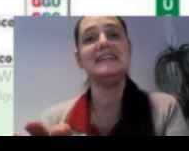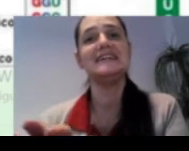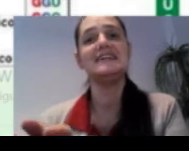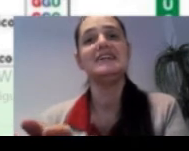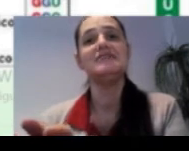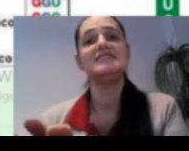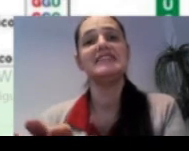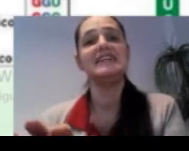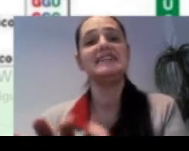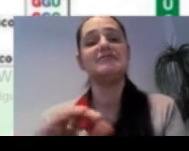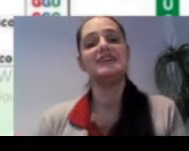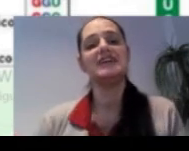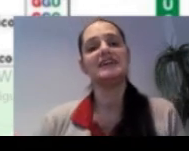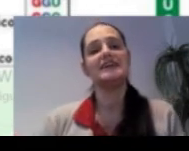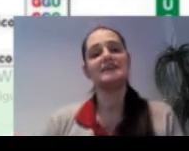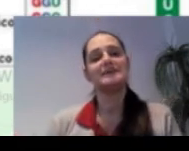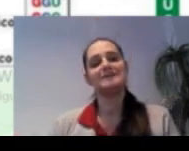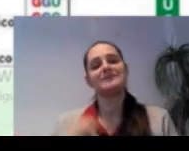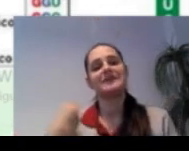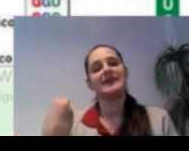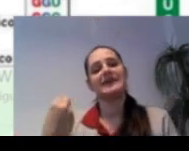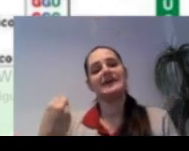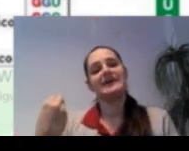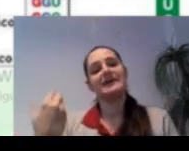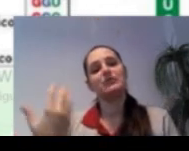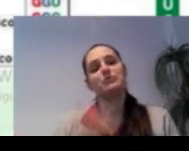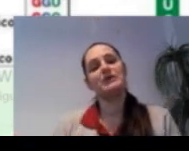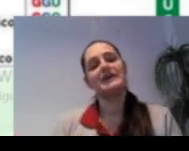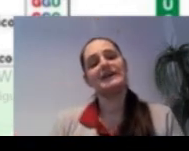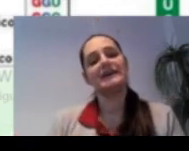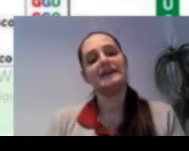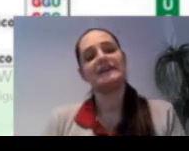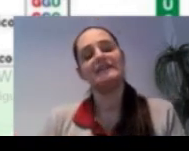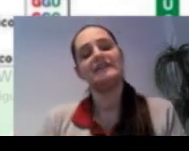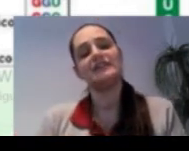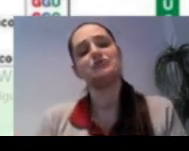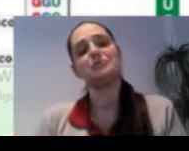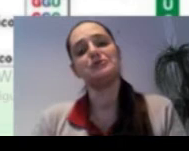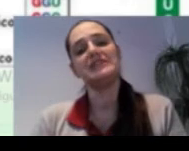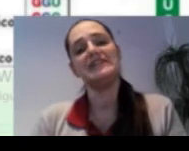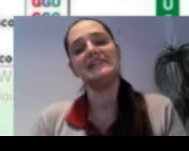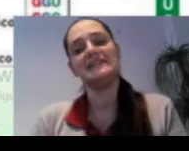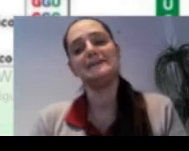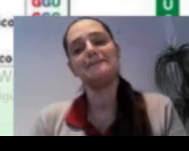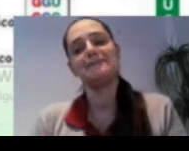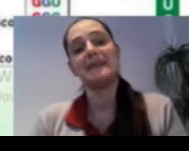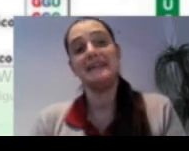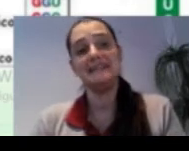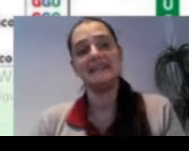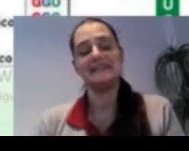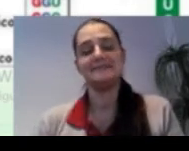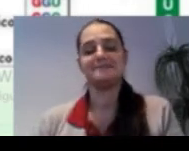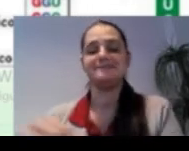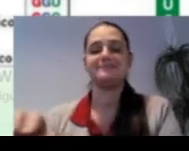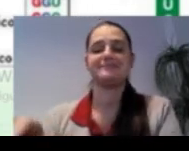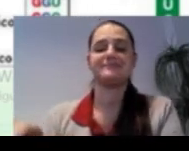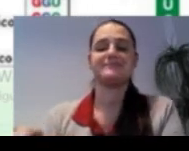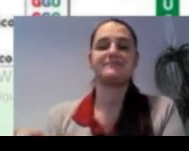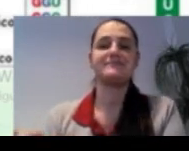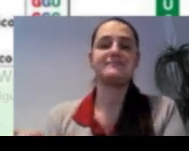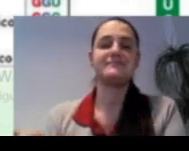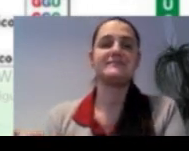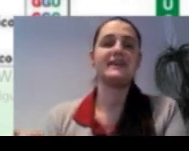da trinca, você ainda fica com a sua proteína íntegra.